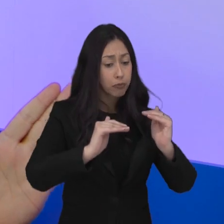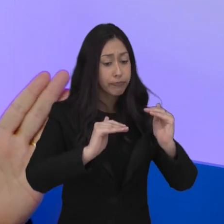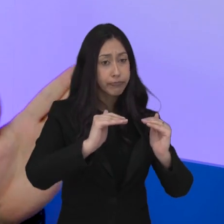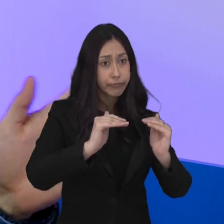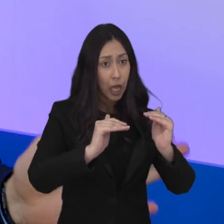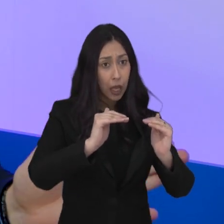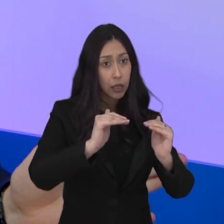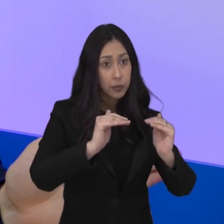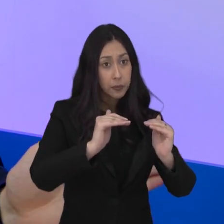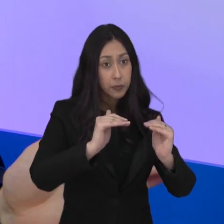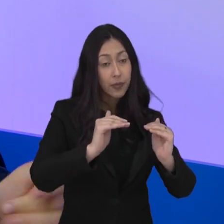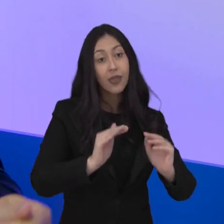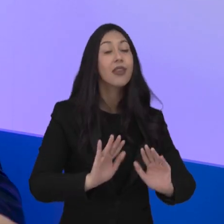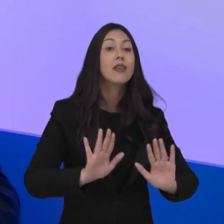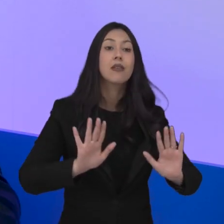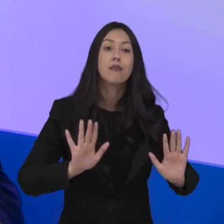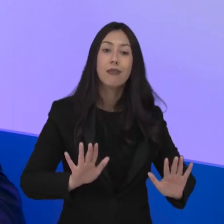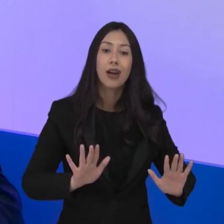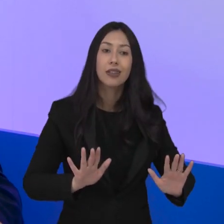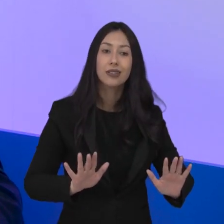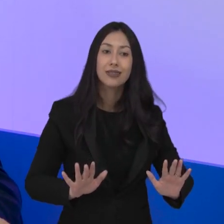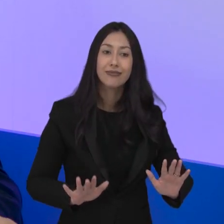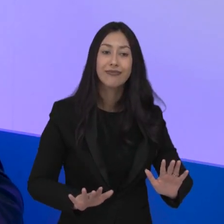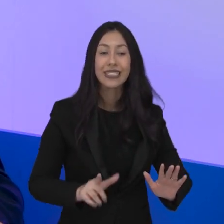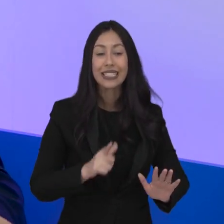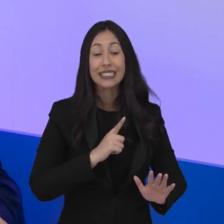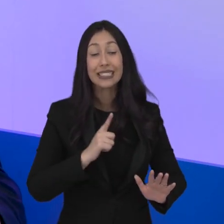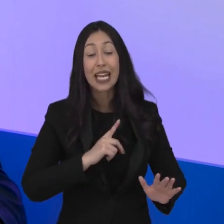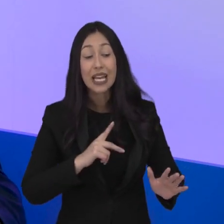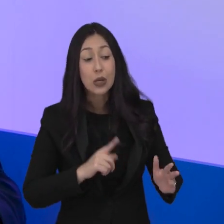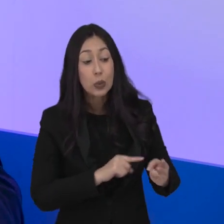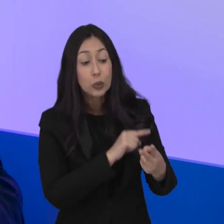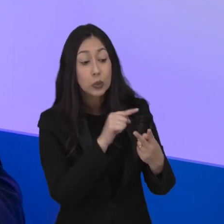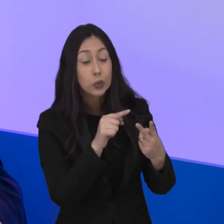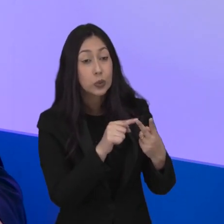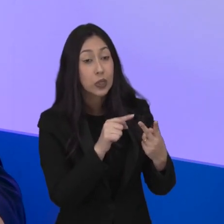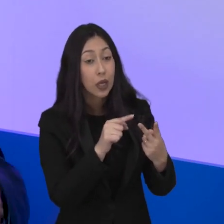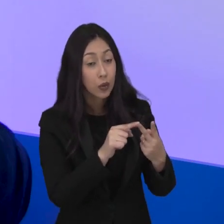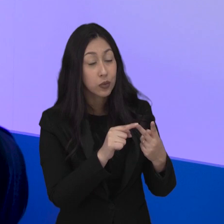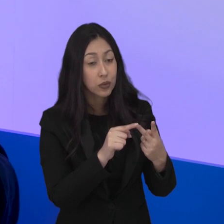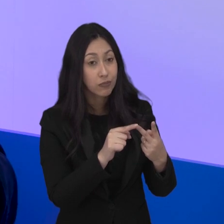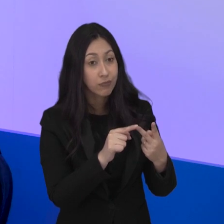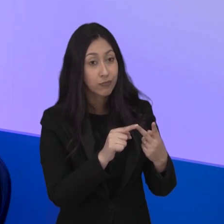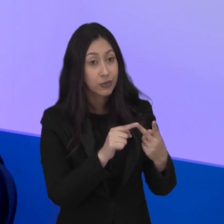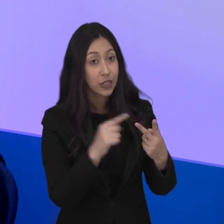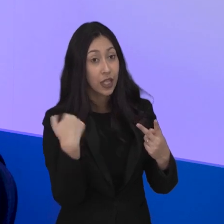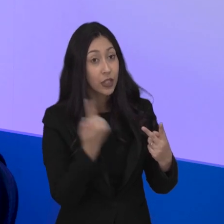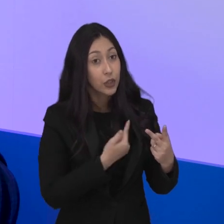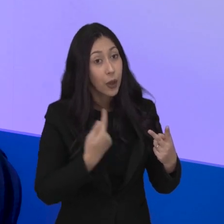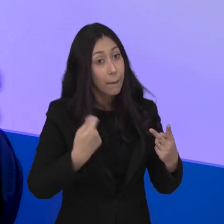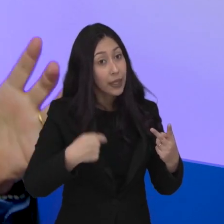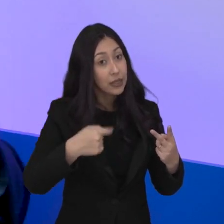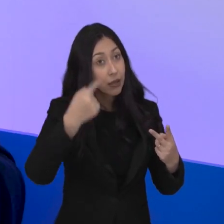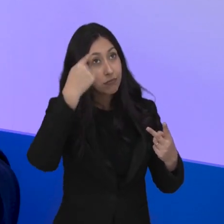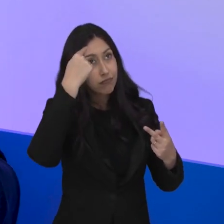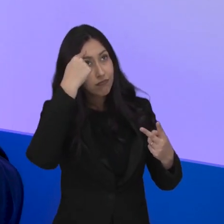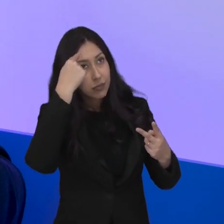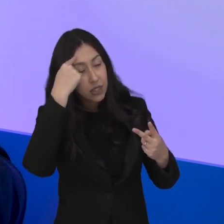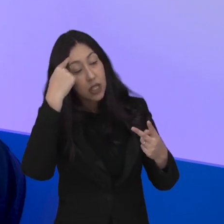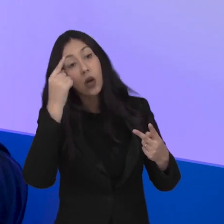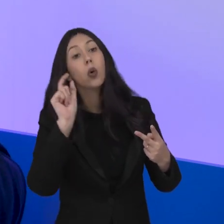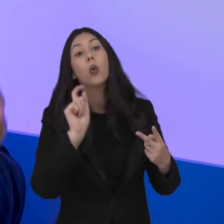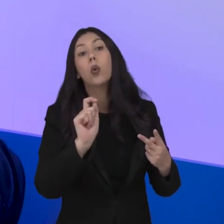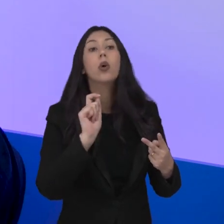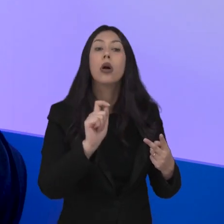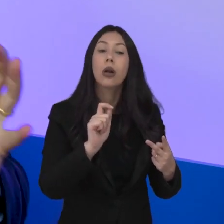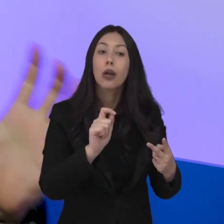pelo menos nas contas públicas. Só que daí entra uma segunda circunstância, que é justamente a reflexão que nós temos que ter na condição de cidadãos,